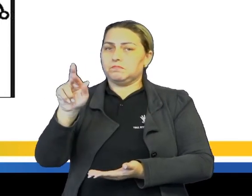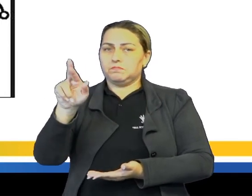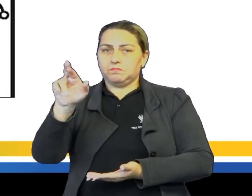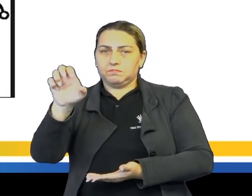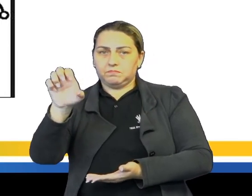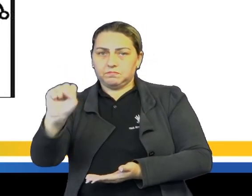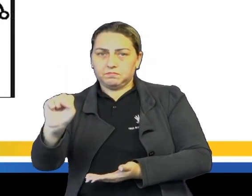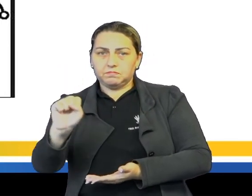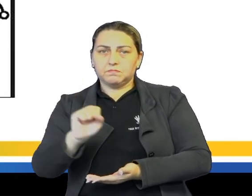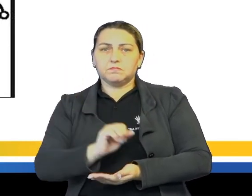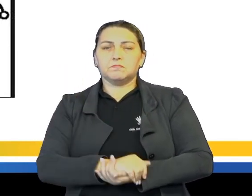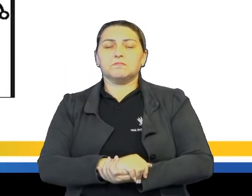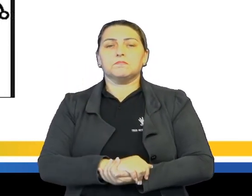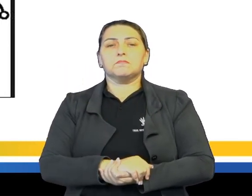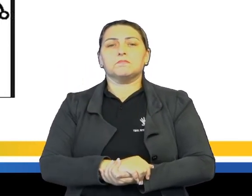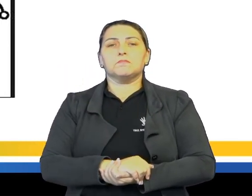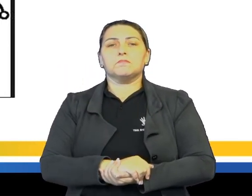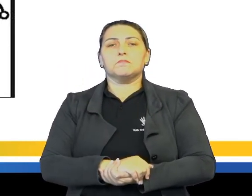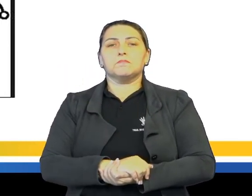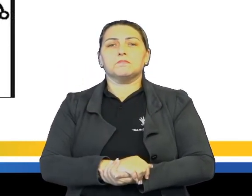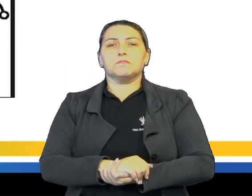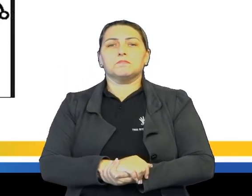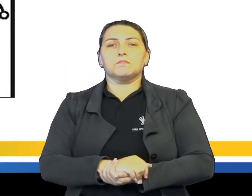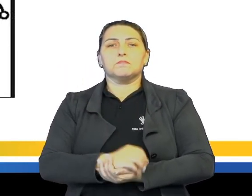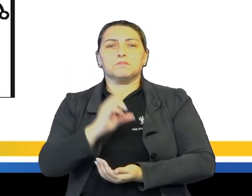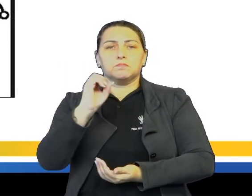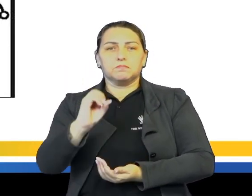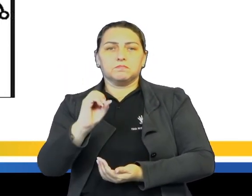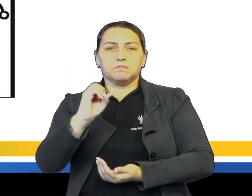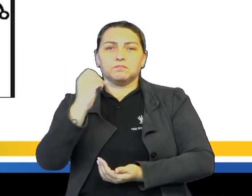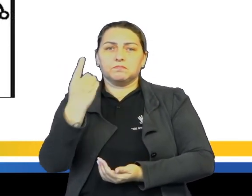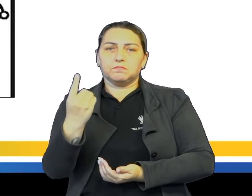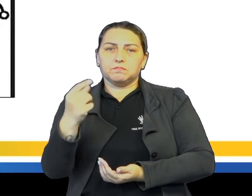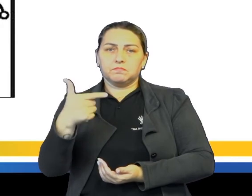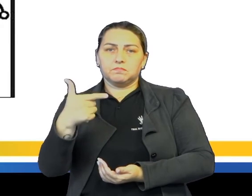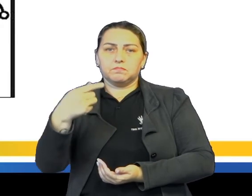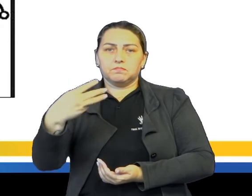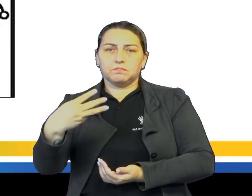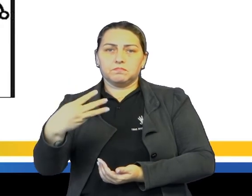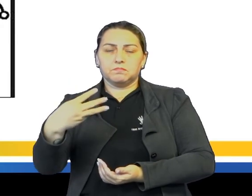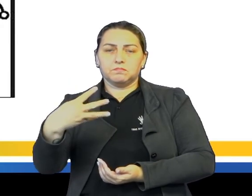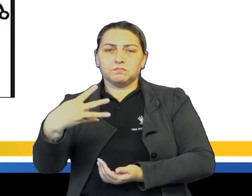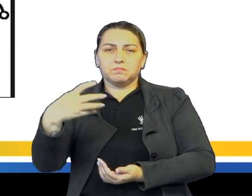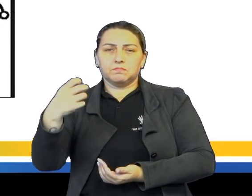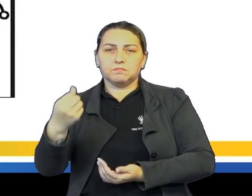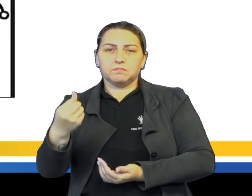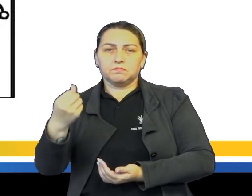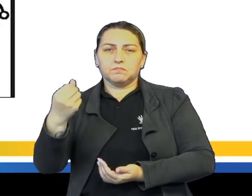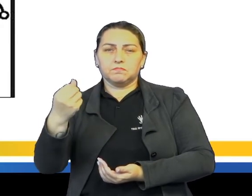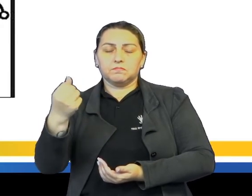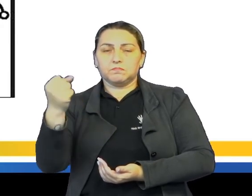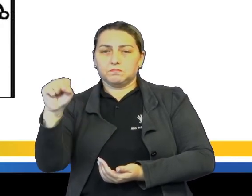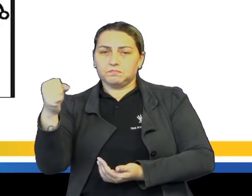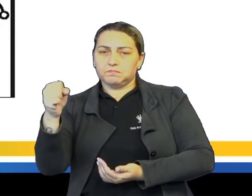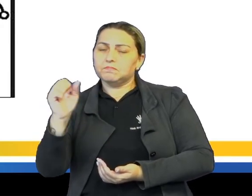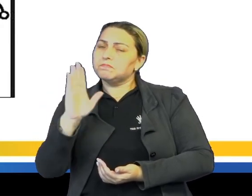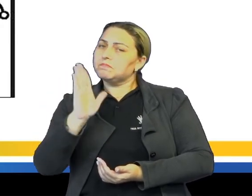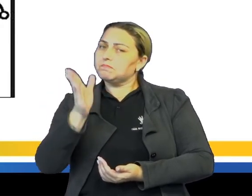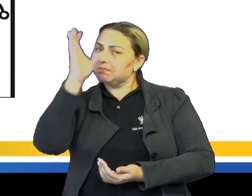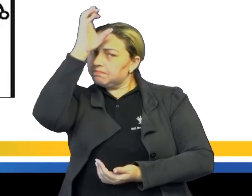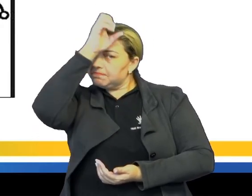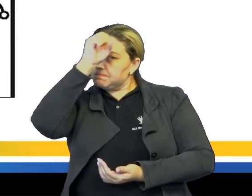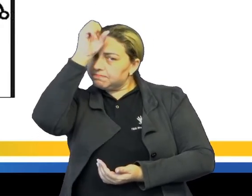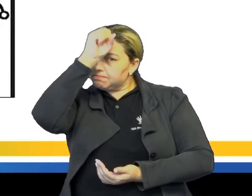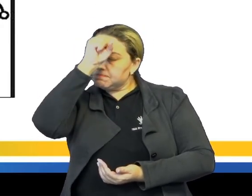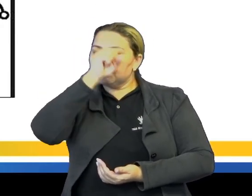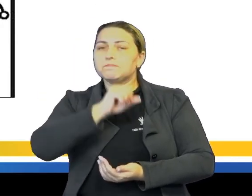que Bela acabou pisando. 0, 2, 4, 6 e 8. Nós já aprendemos